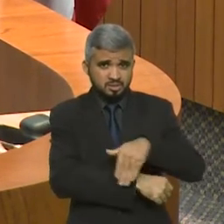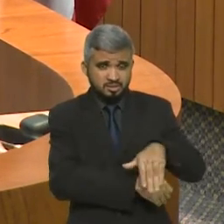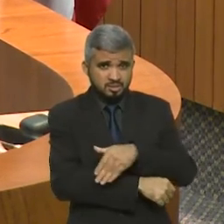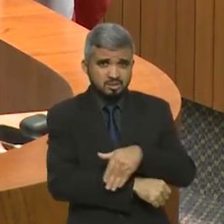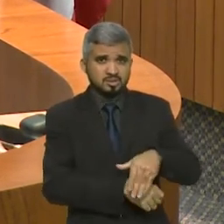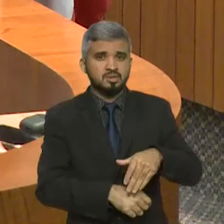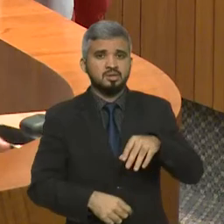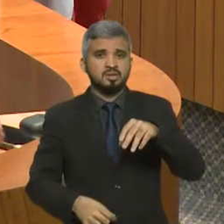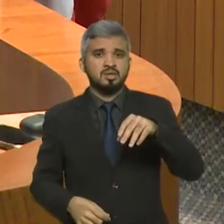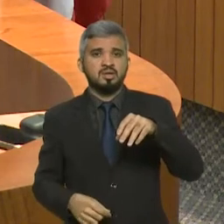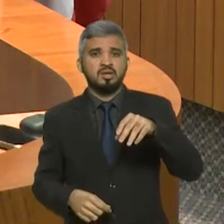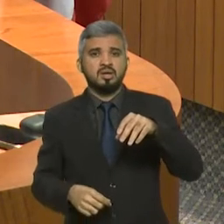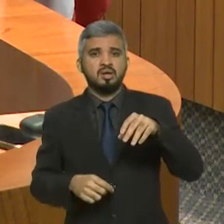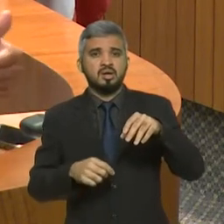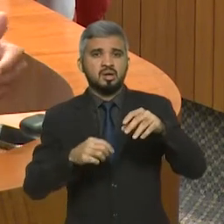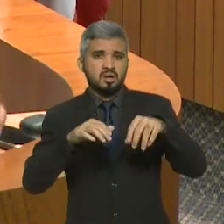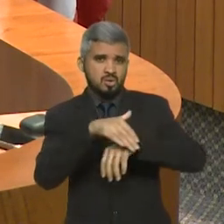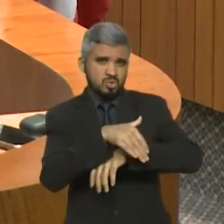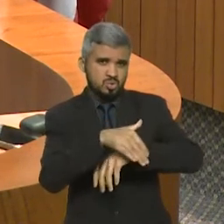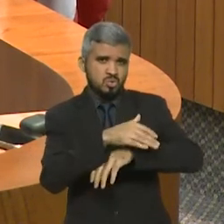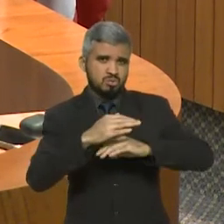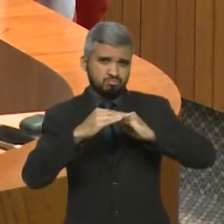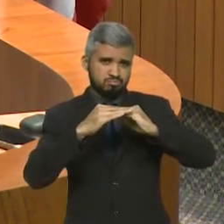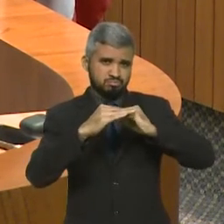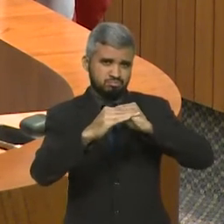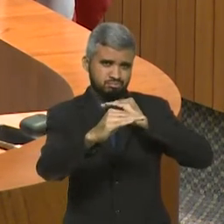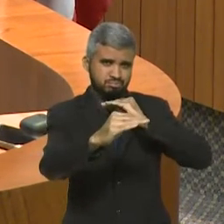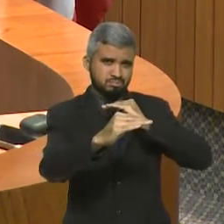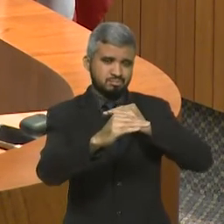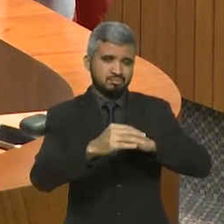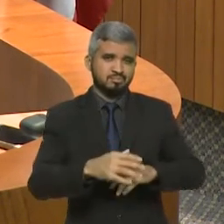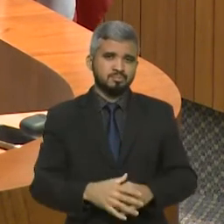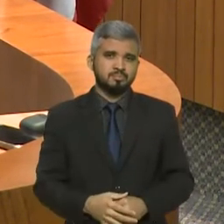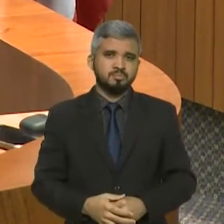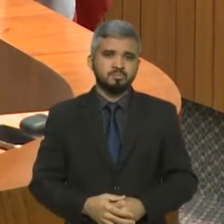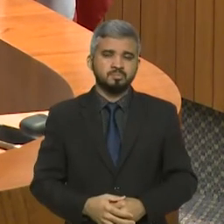implantada e dando qualidade de vida. Lógico, se precisa de manutenção. E...